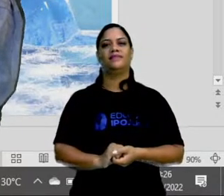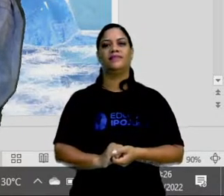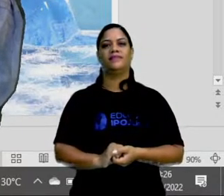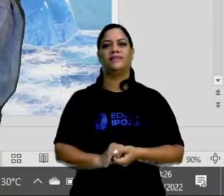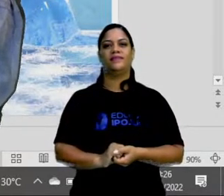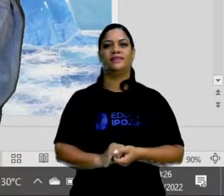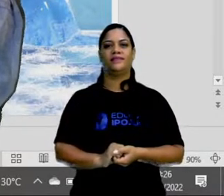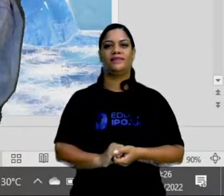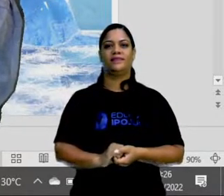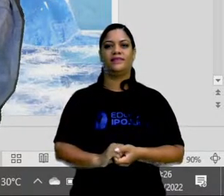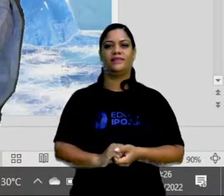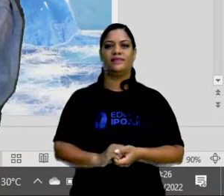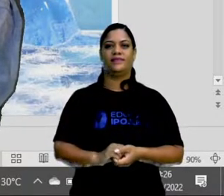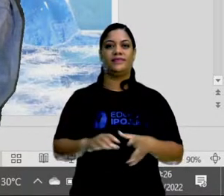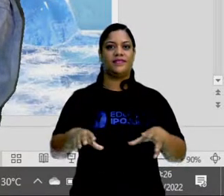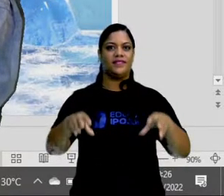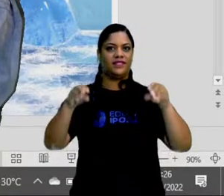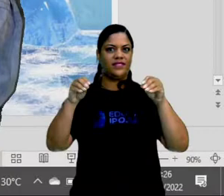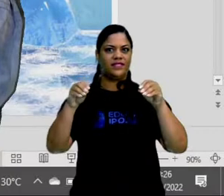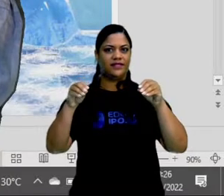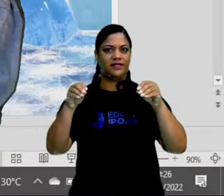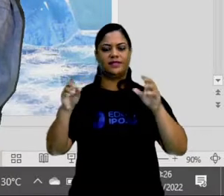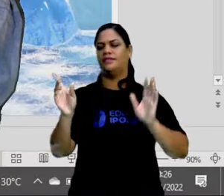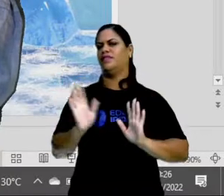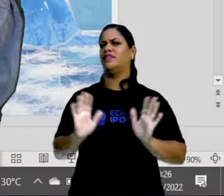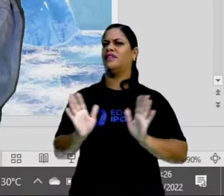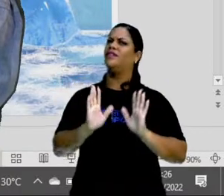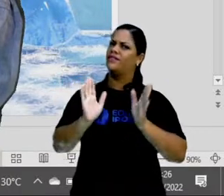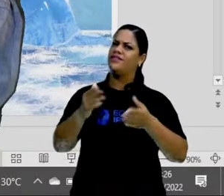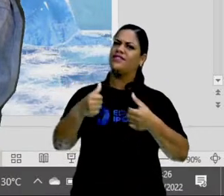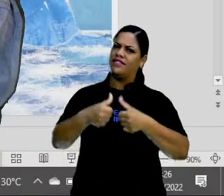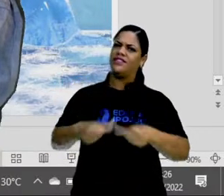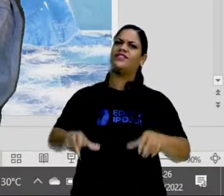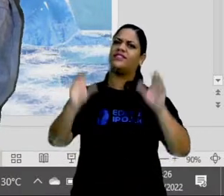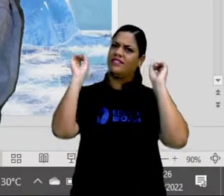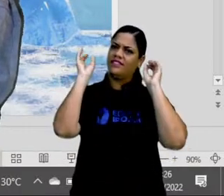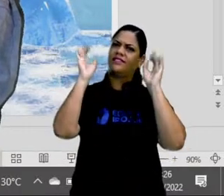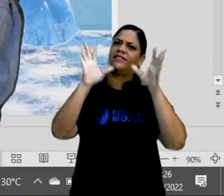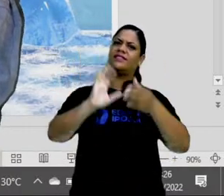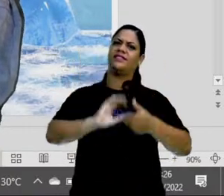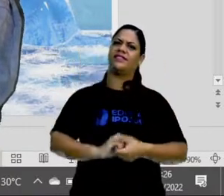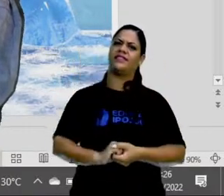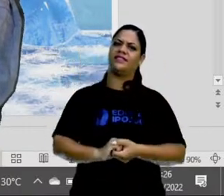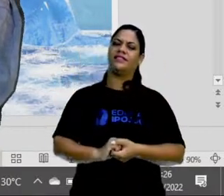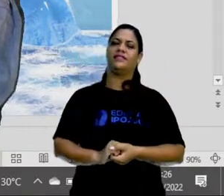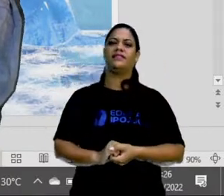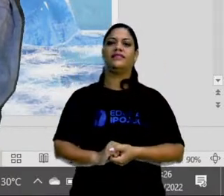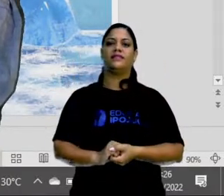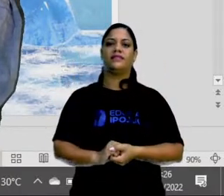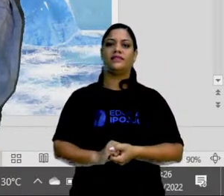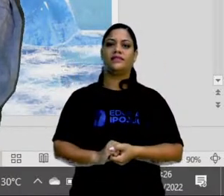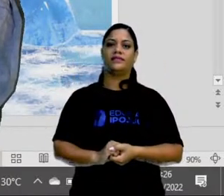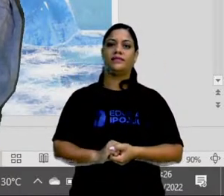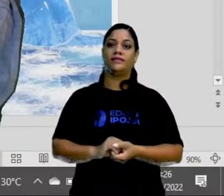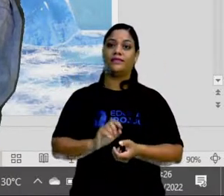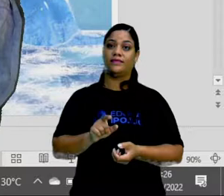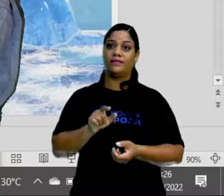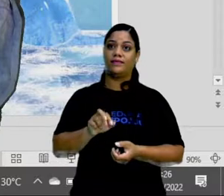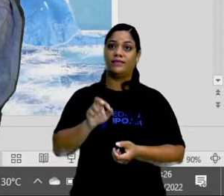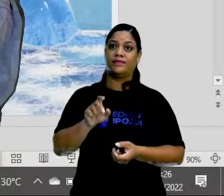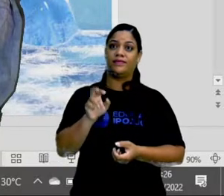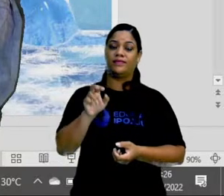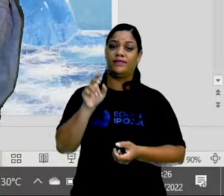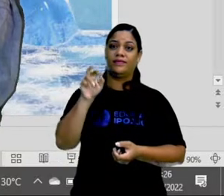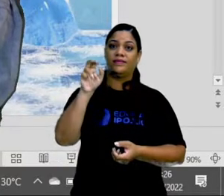Chegou no castelo? Não. No castelo já tava, leiturinha. Ela subiu as escadas